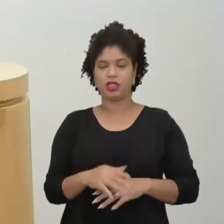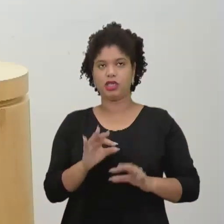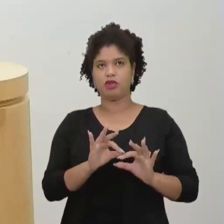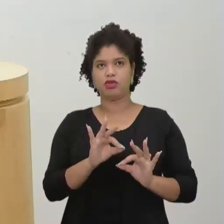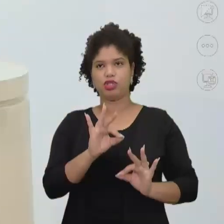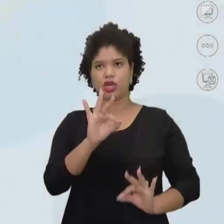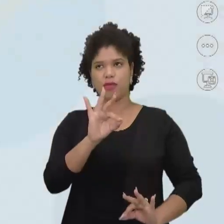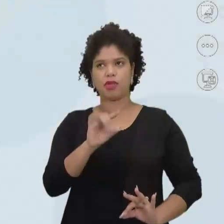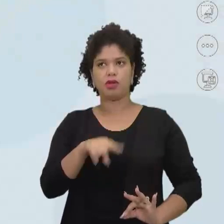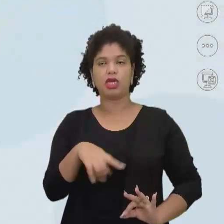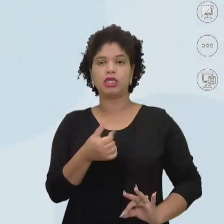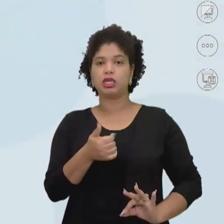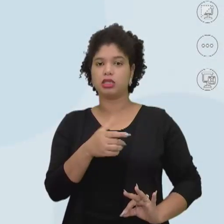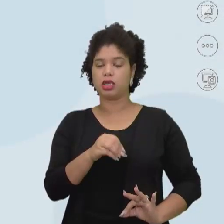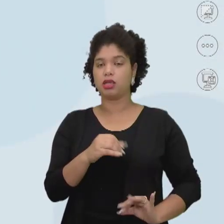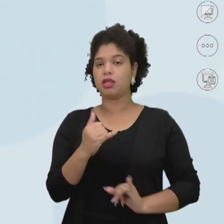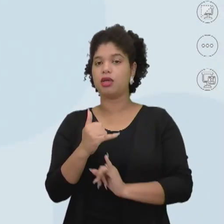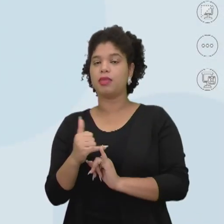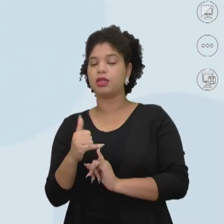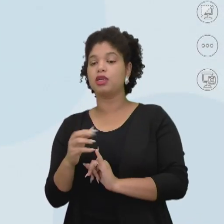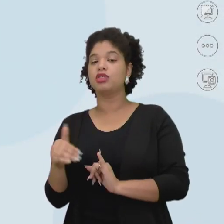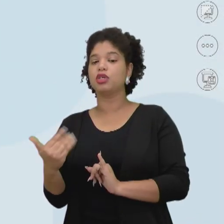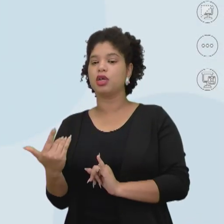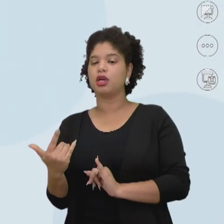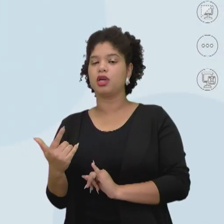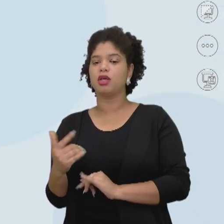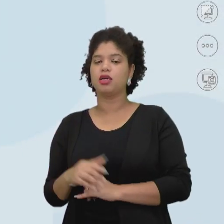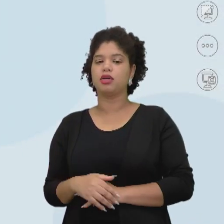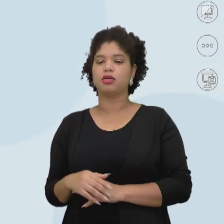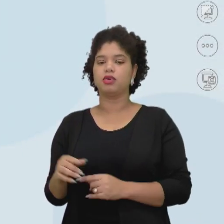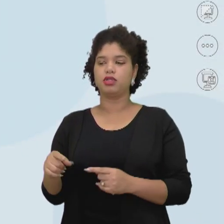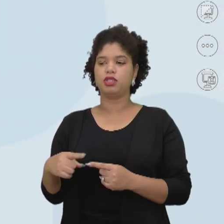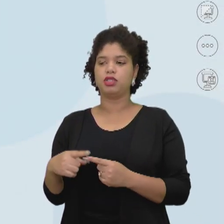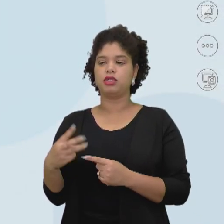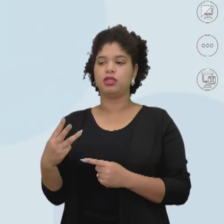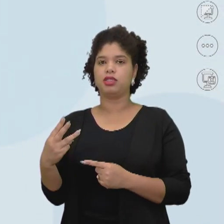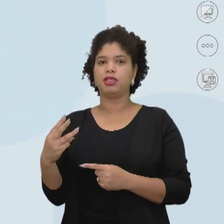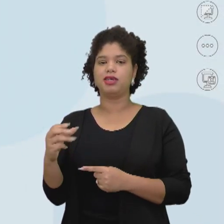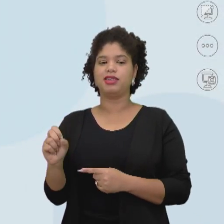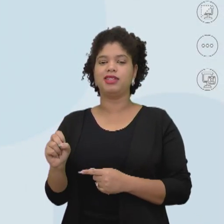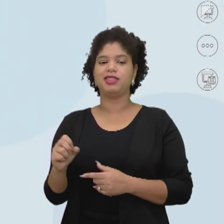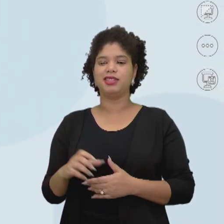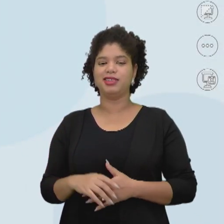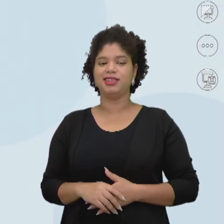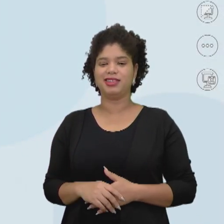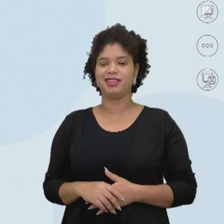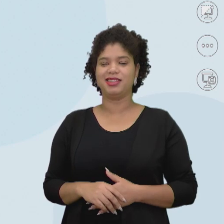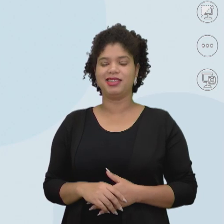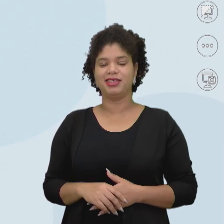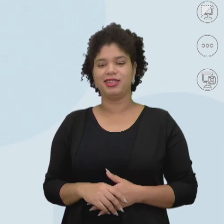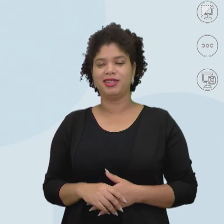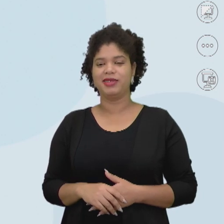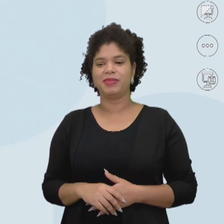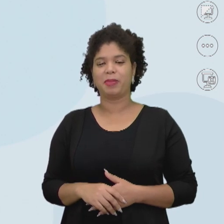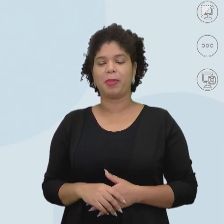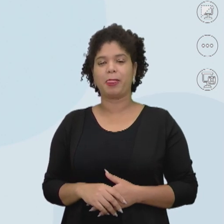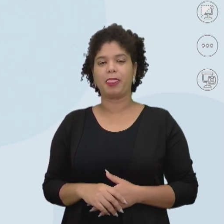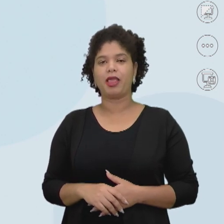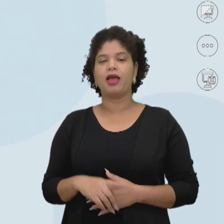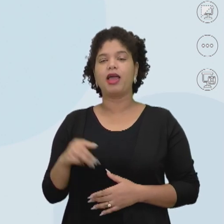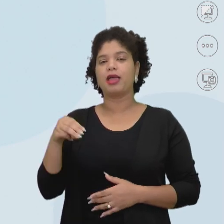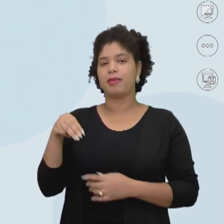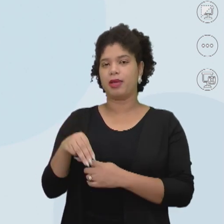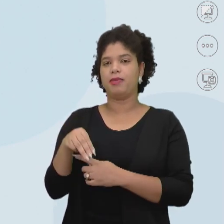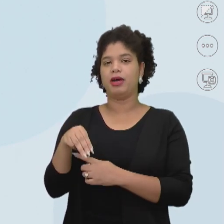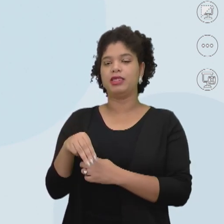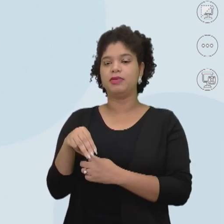diâmetro é 60, o meu raio vai ser 30. 30 é o quê? 30 metros, porque ele tá falando lá que essa pista tá em metros.